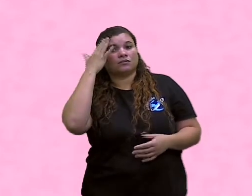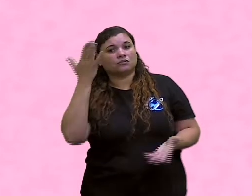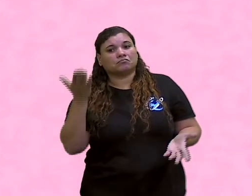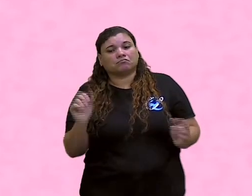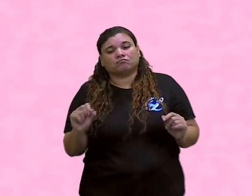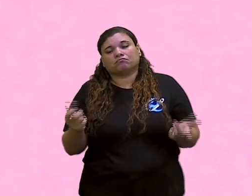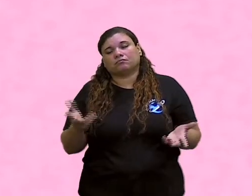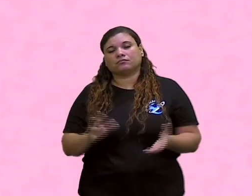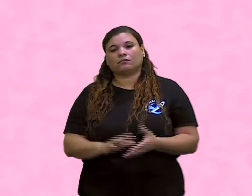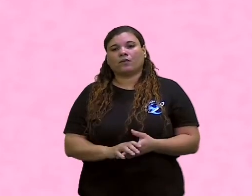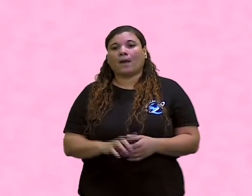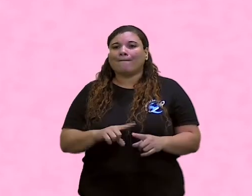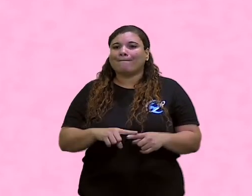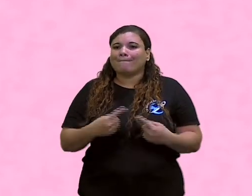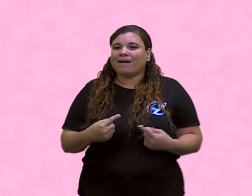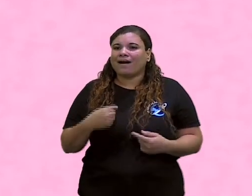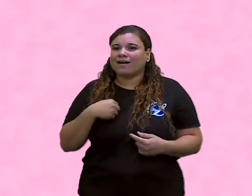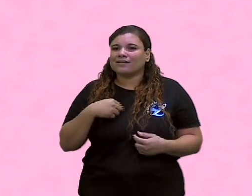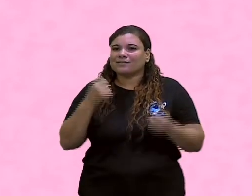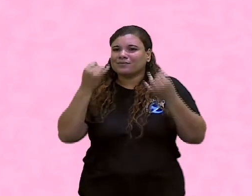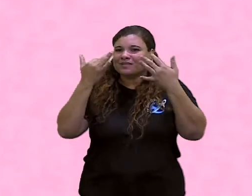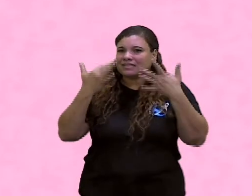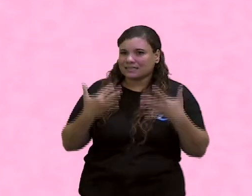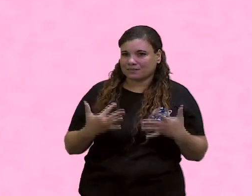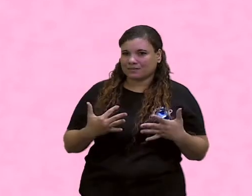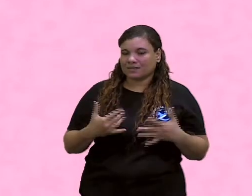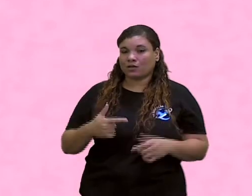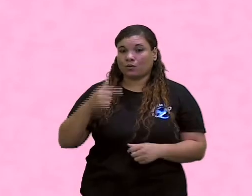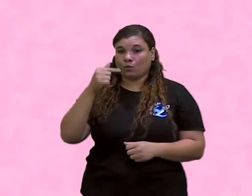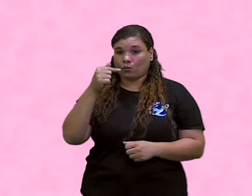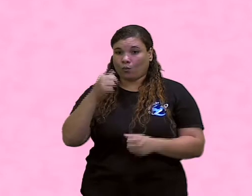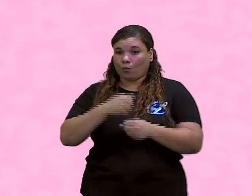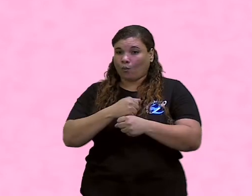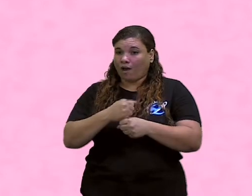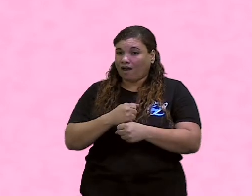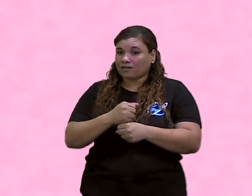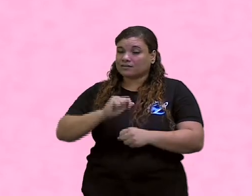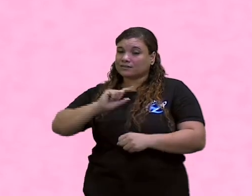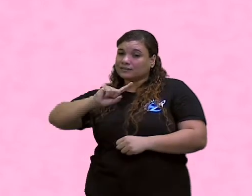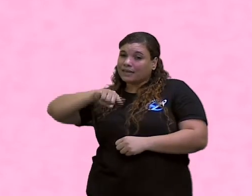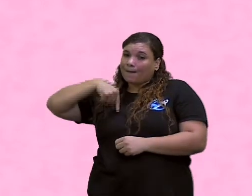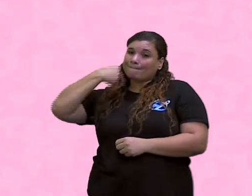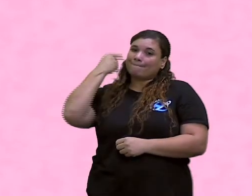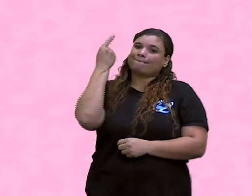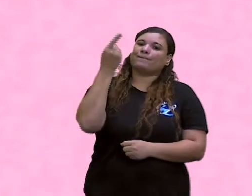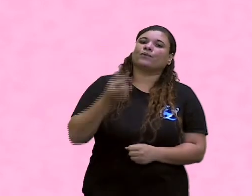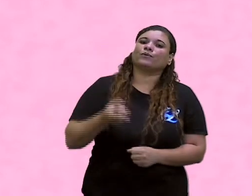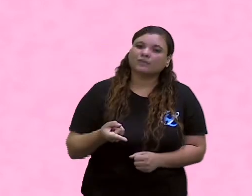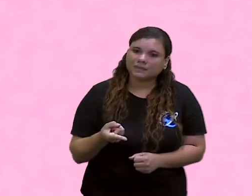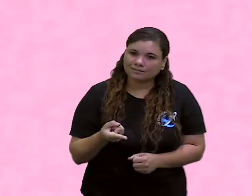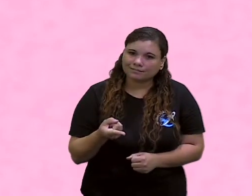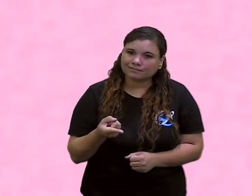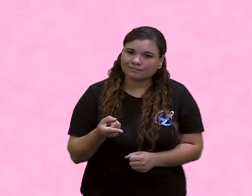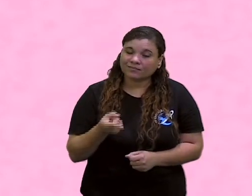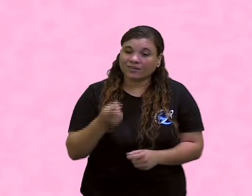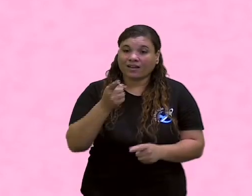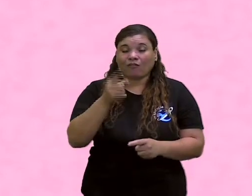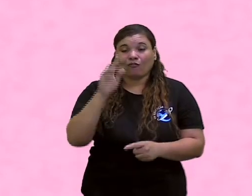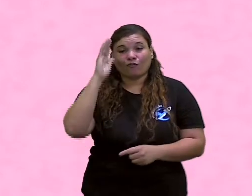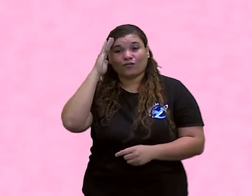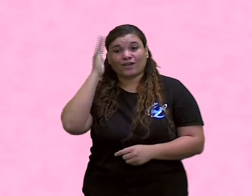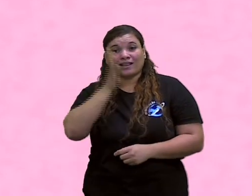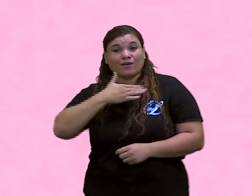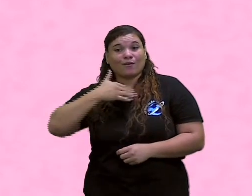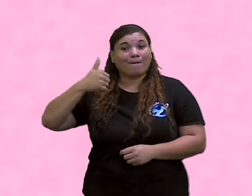uma informação a mais, perceberam? Pode ser retirado, mas para compreensão, para o detalhe,